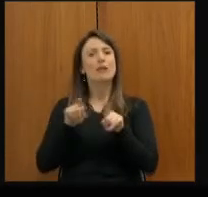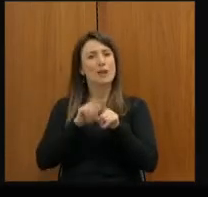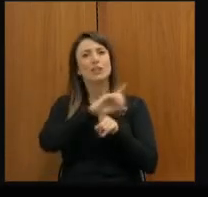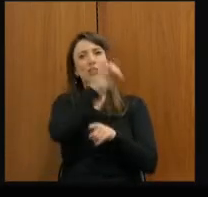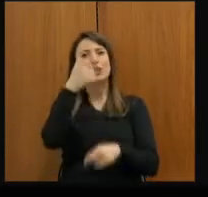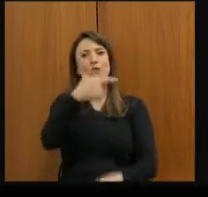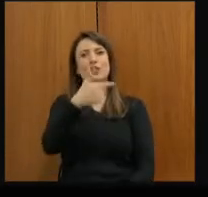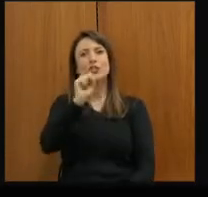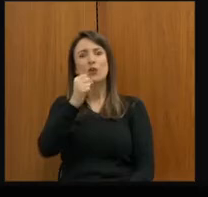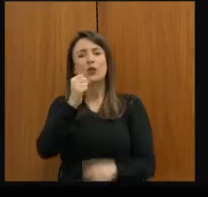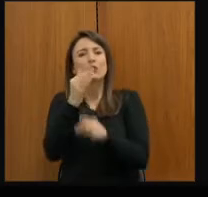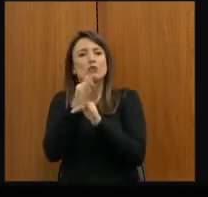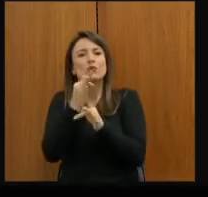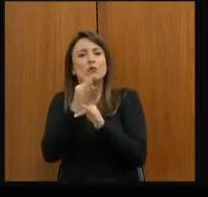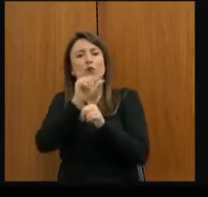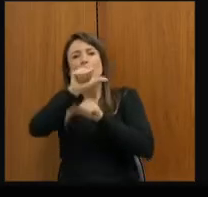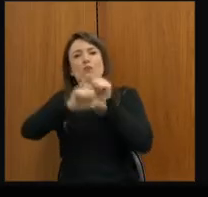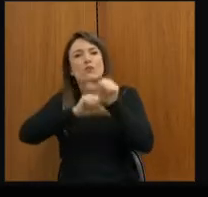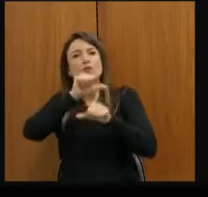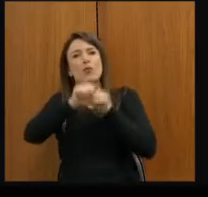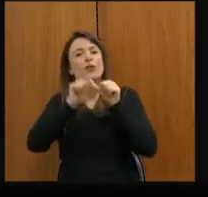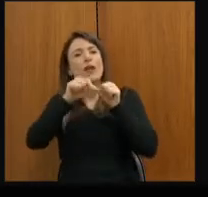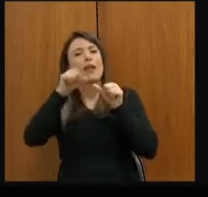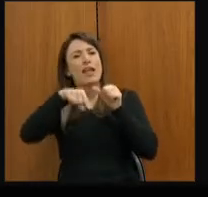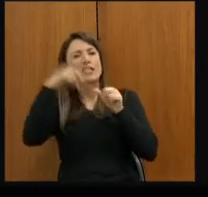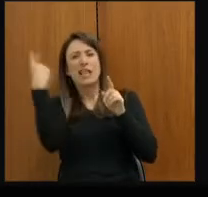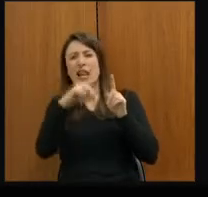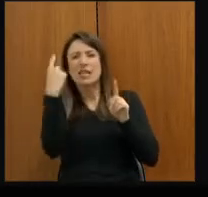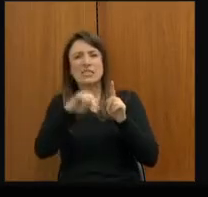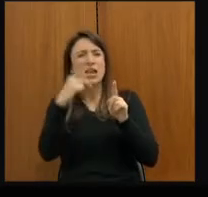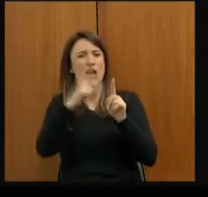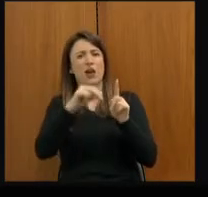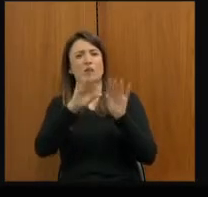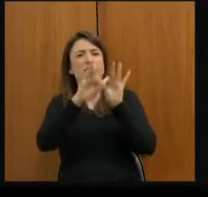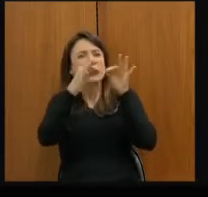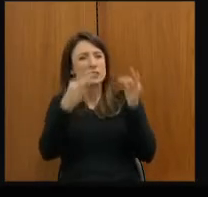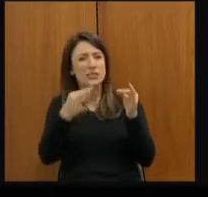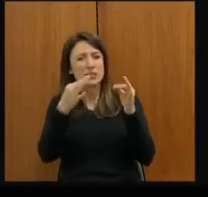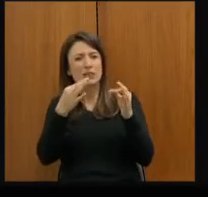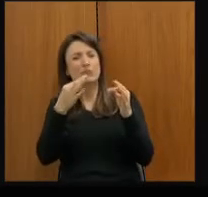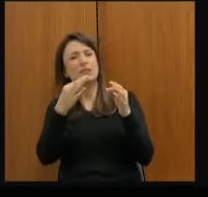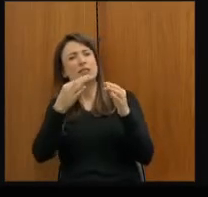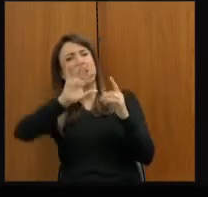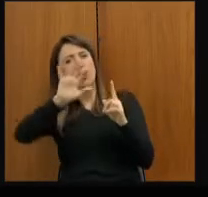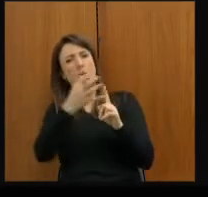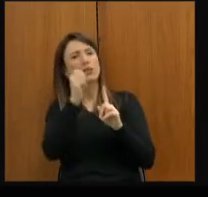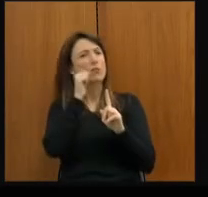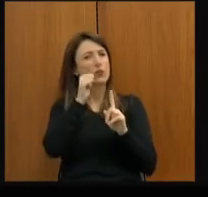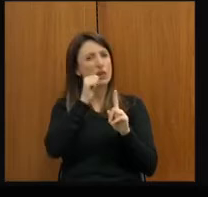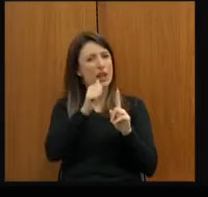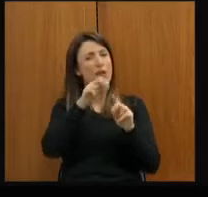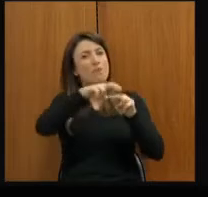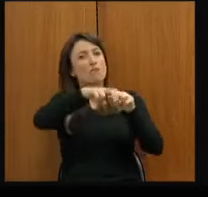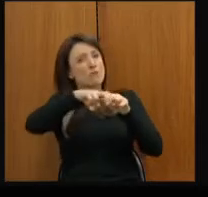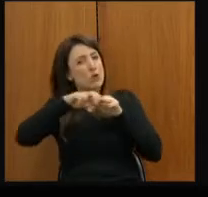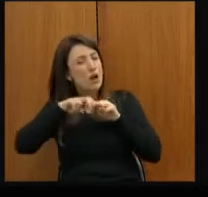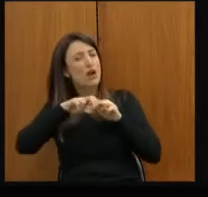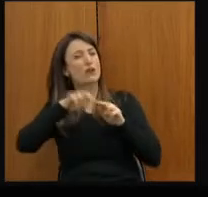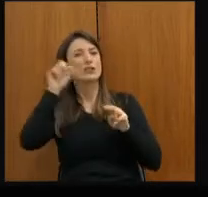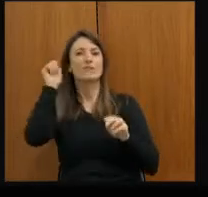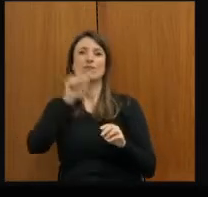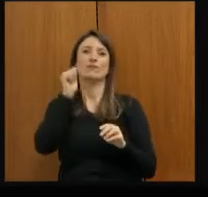que modificou a modalidade da pena de lesão corporal simples cometida contra a mulher por razões de condição do sexo feminino